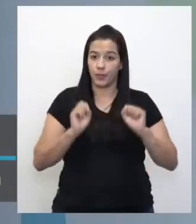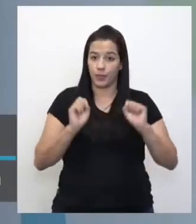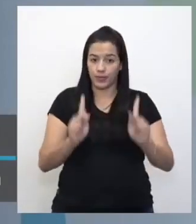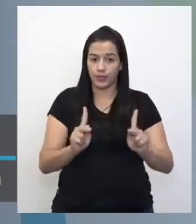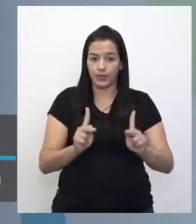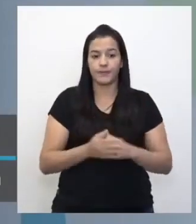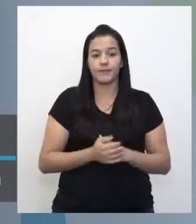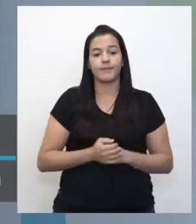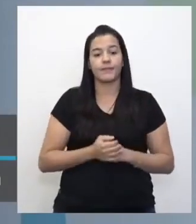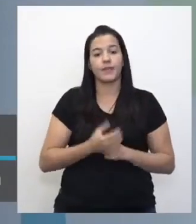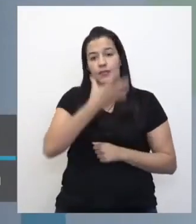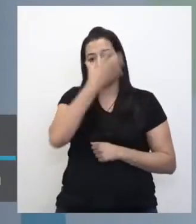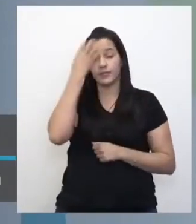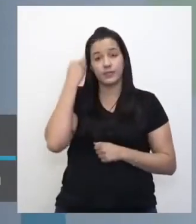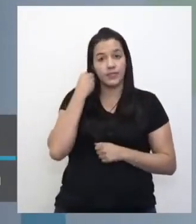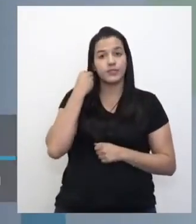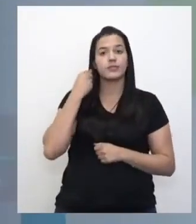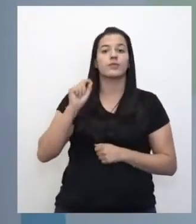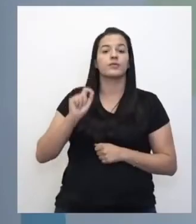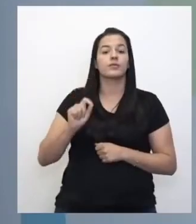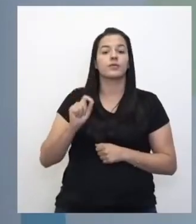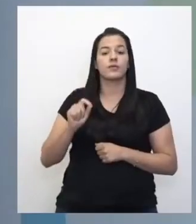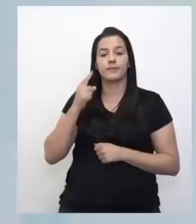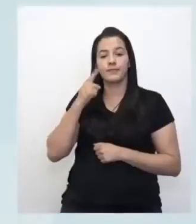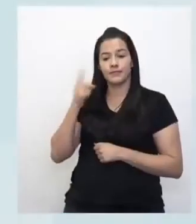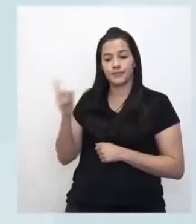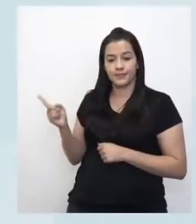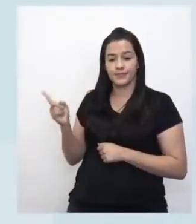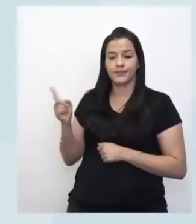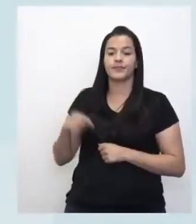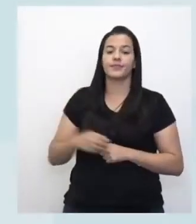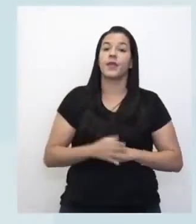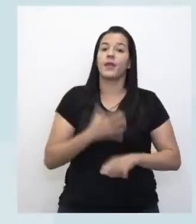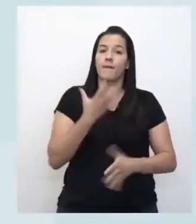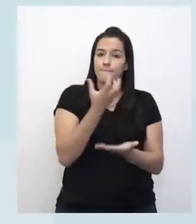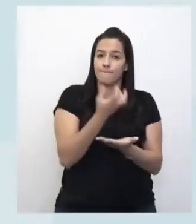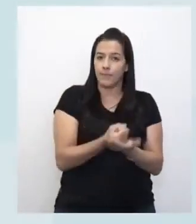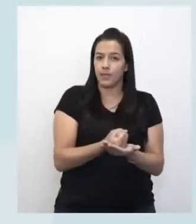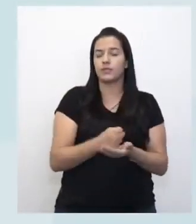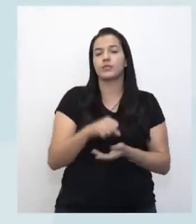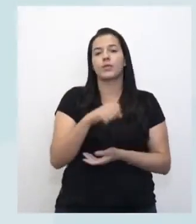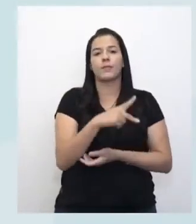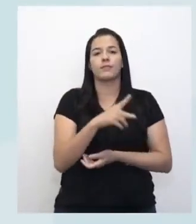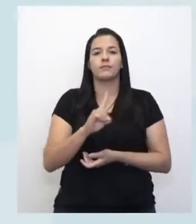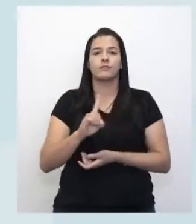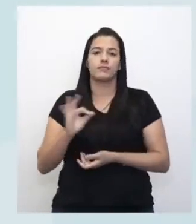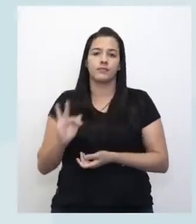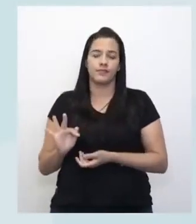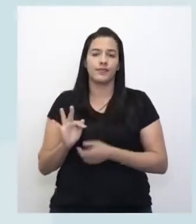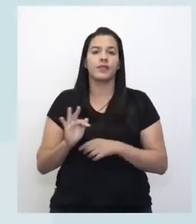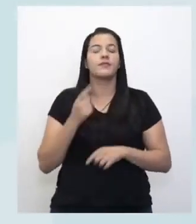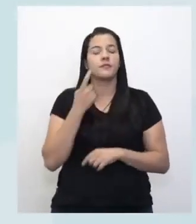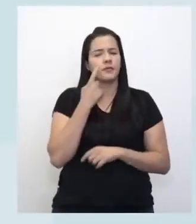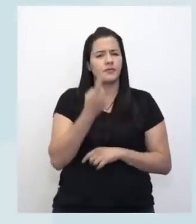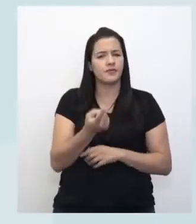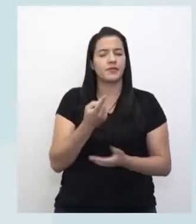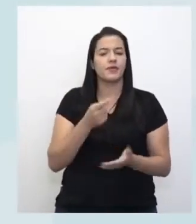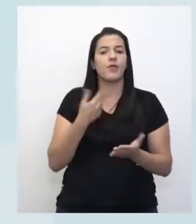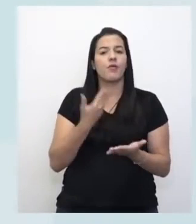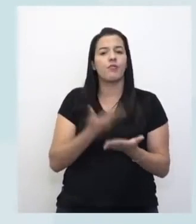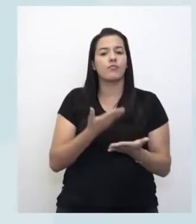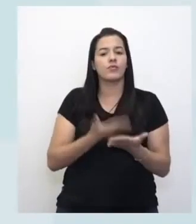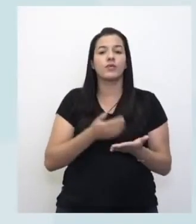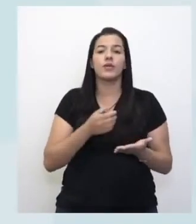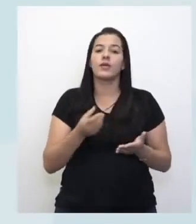certo? Não esqueça de você, tá aqui na tela, baixe esse PDF aí, consiga o caderno do aluno e responda as